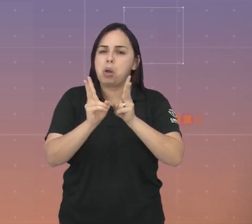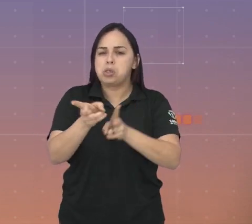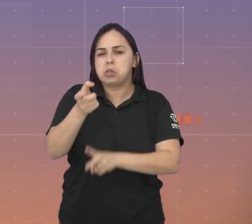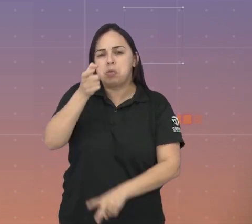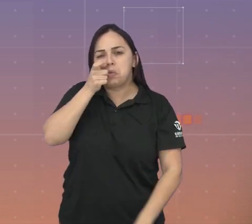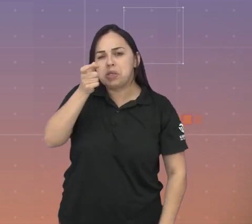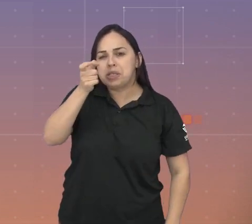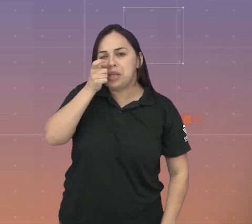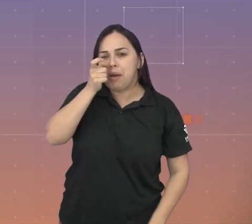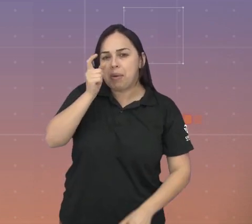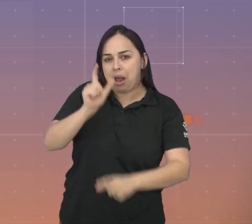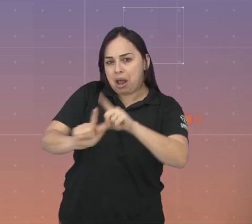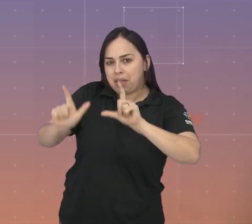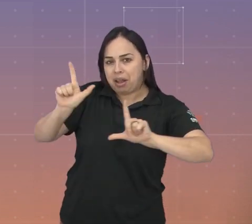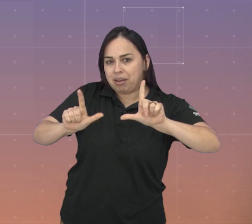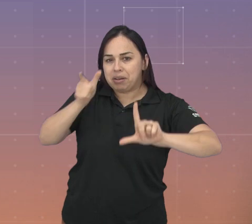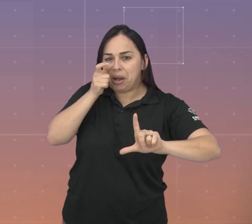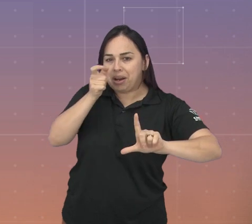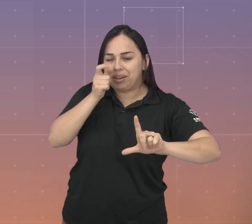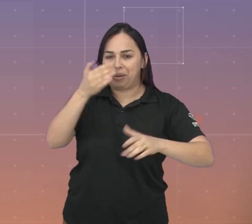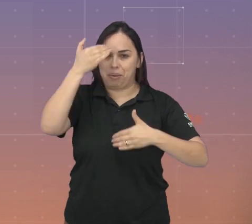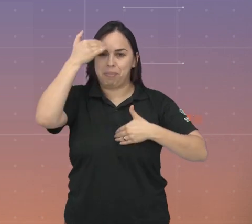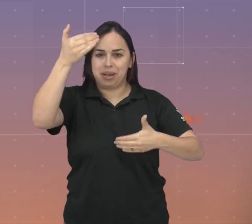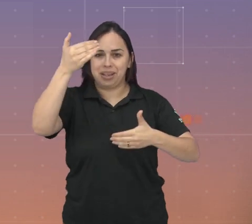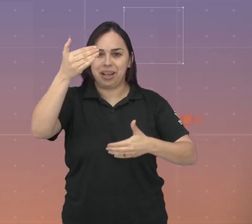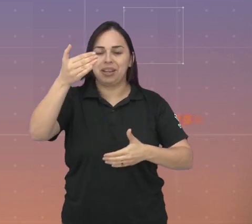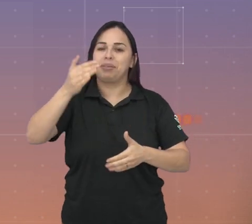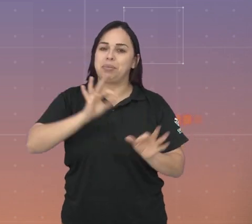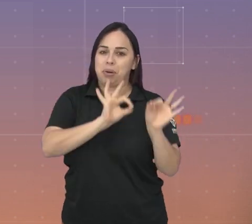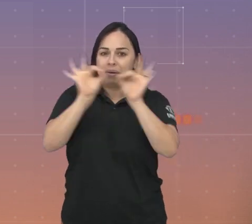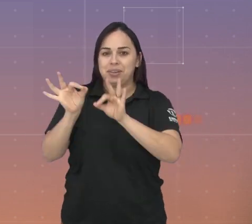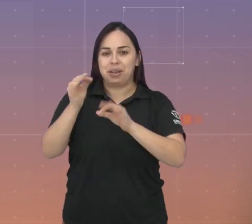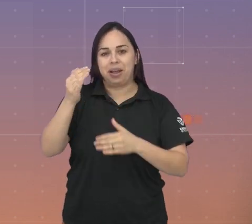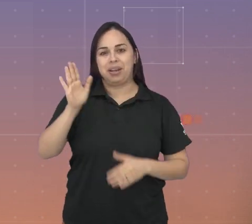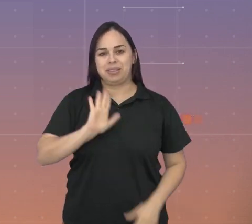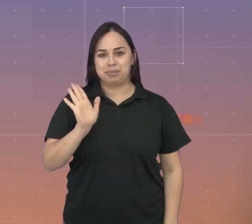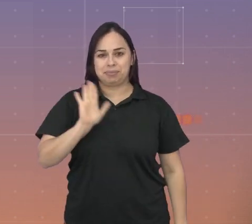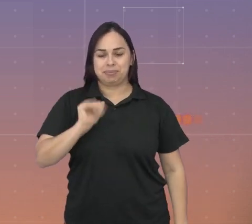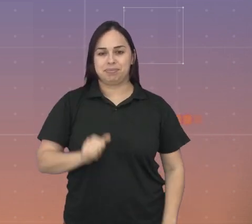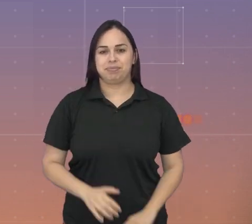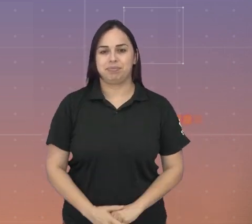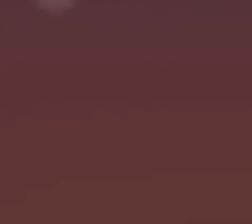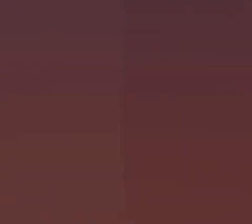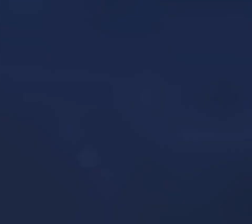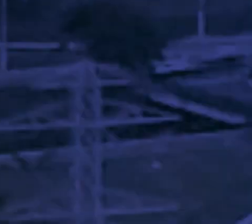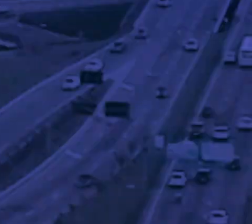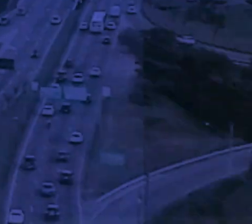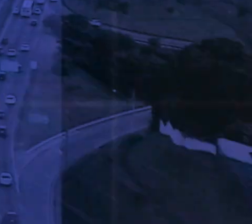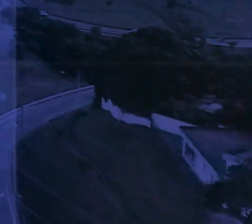ligado na programação da TV Câmara. Muito obrigado pela sua audiência e até amanhã. Tchau!